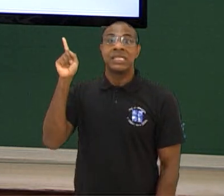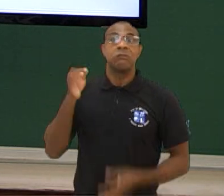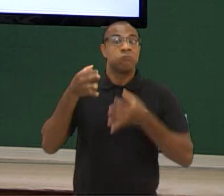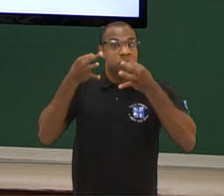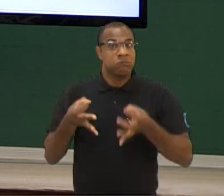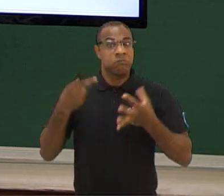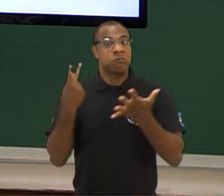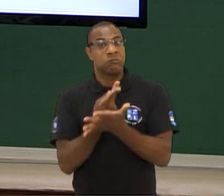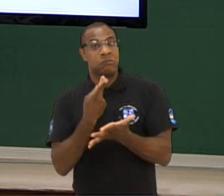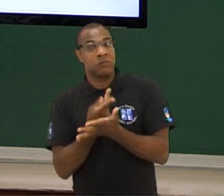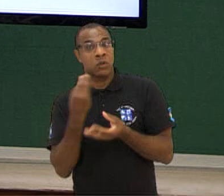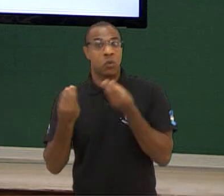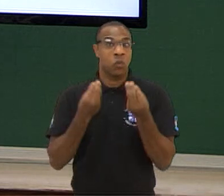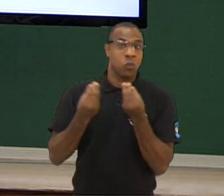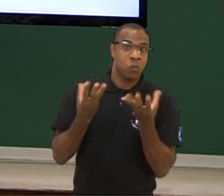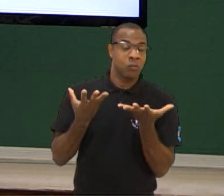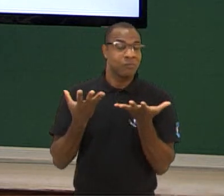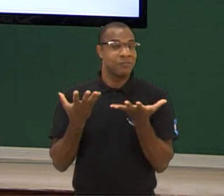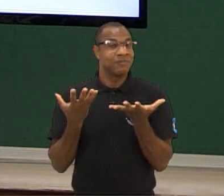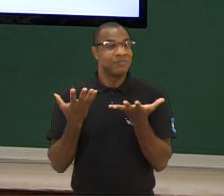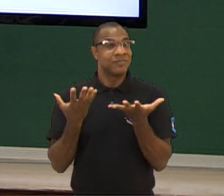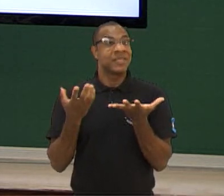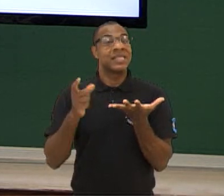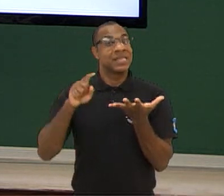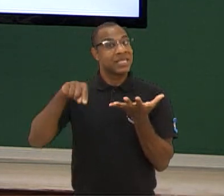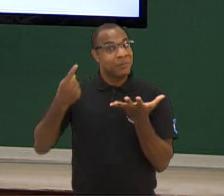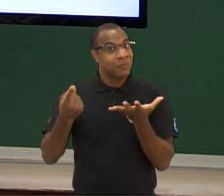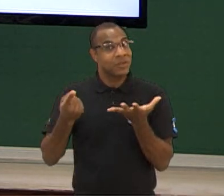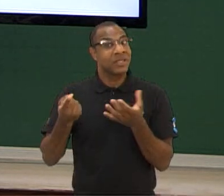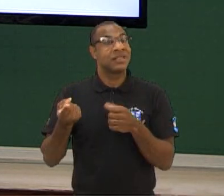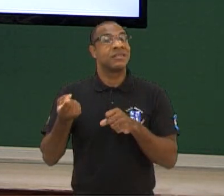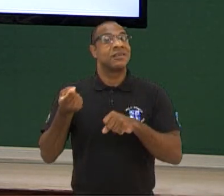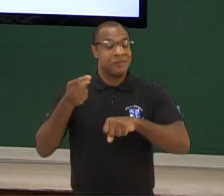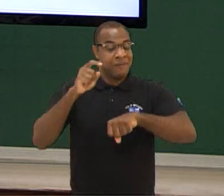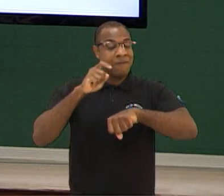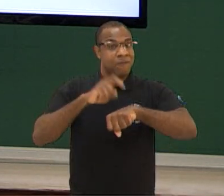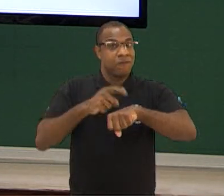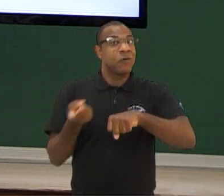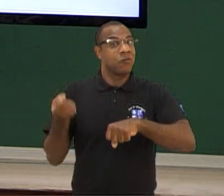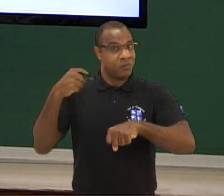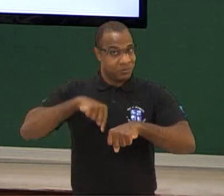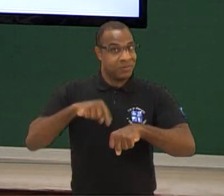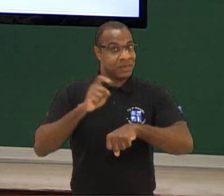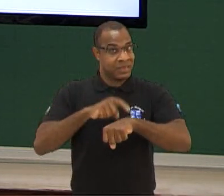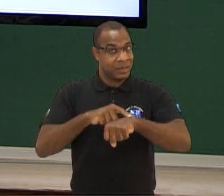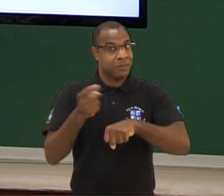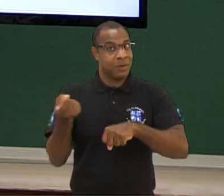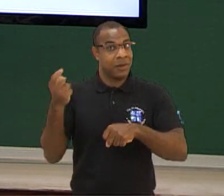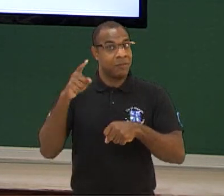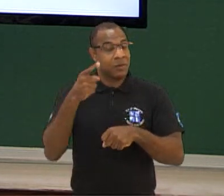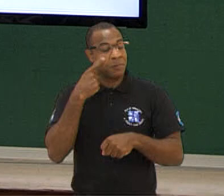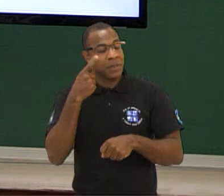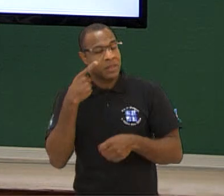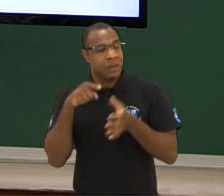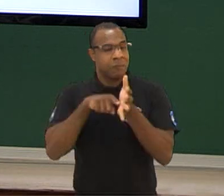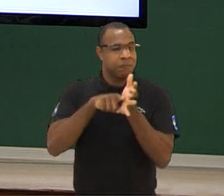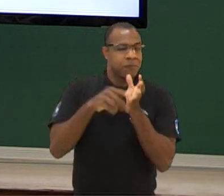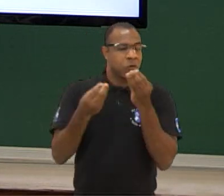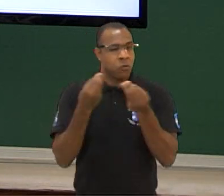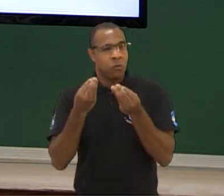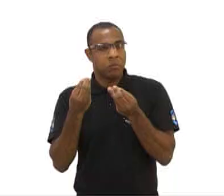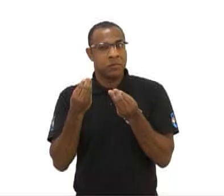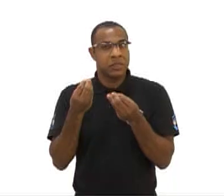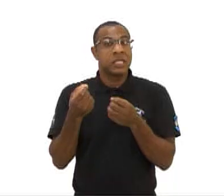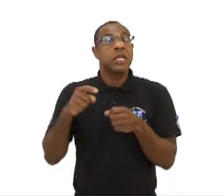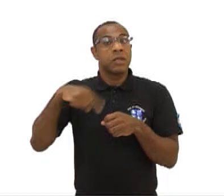afirmação está certa ou errada, né? E aí vamos julgá-la de acordo com as leis de Newton, beleza? Até